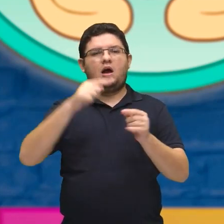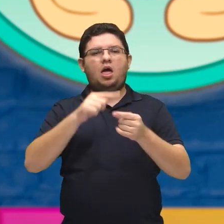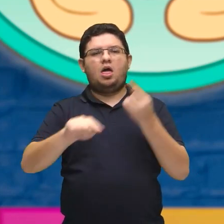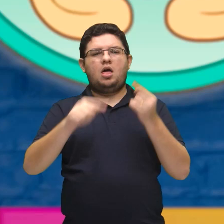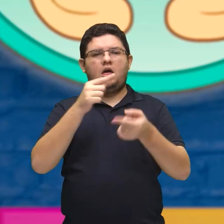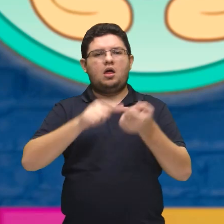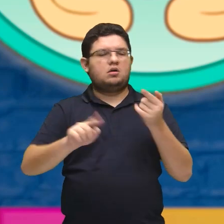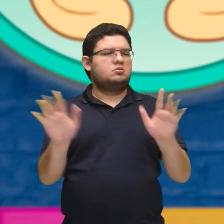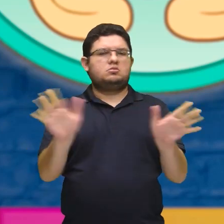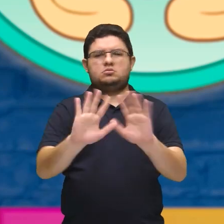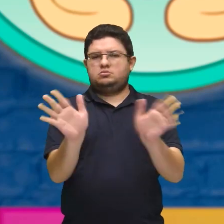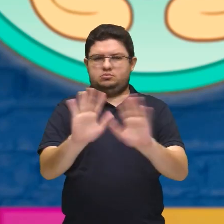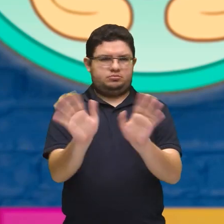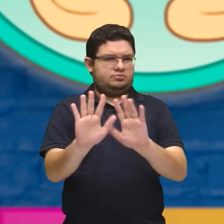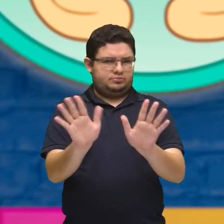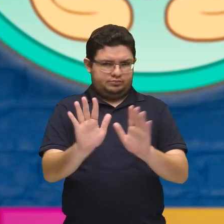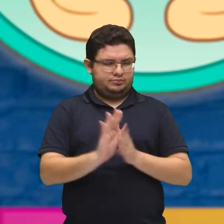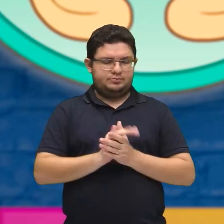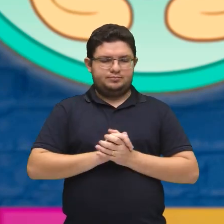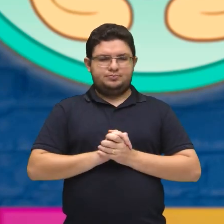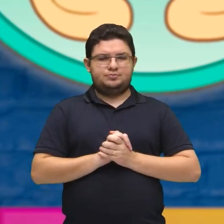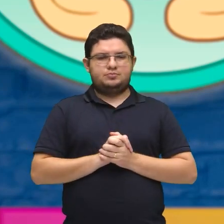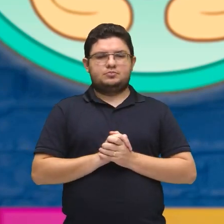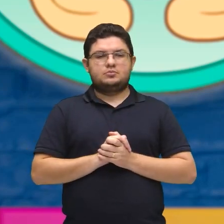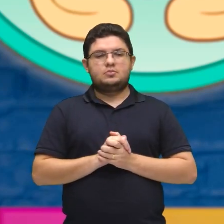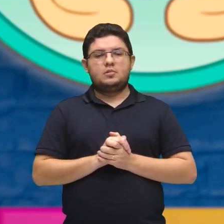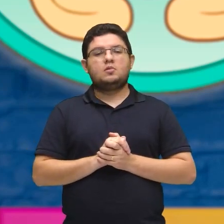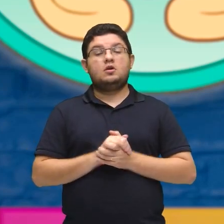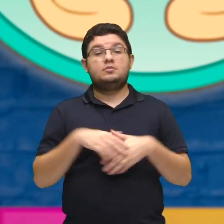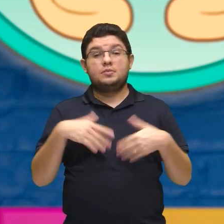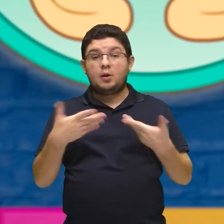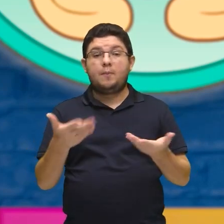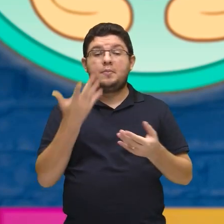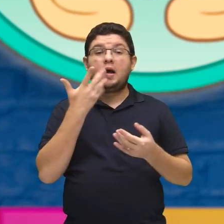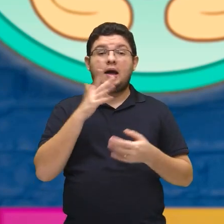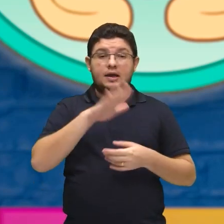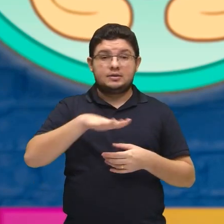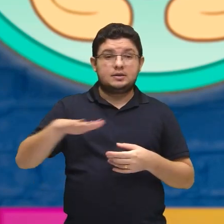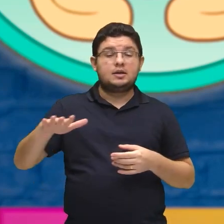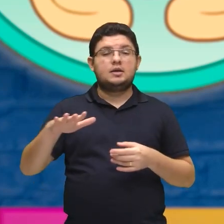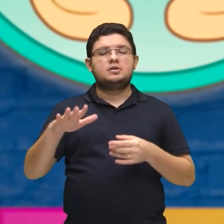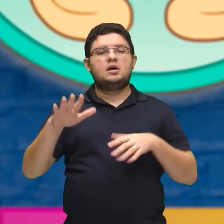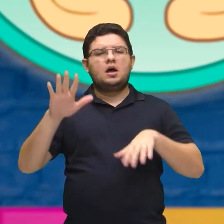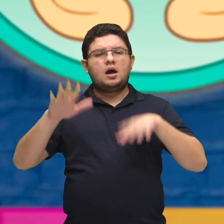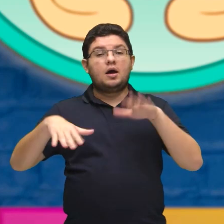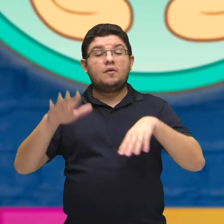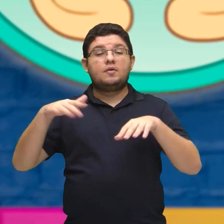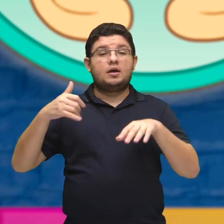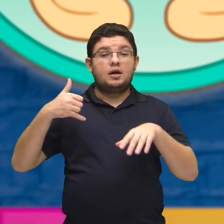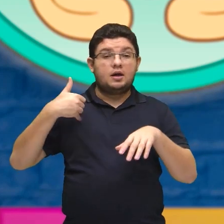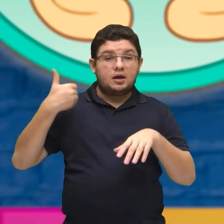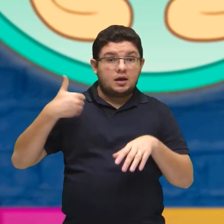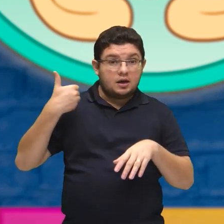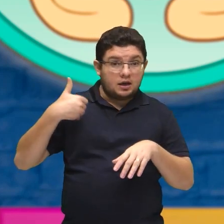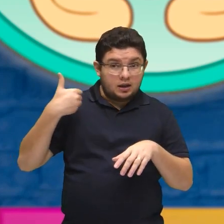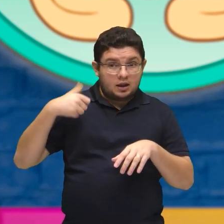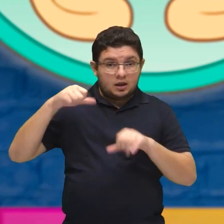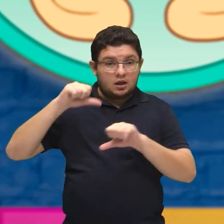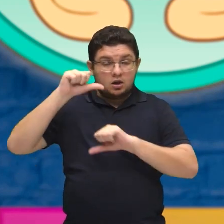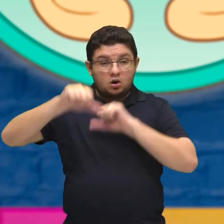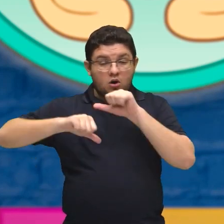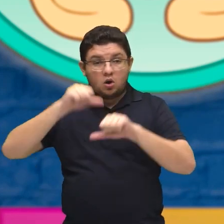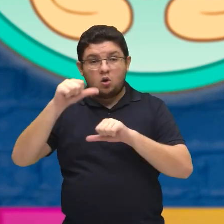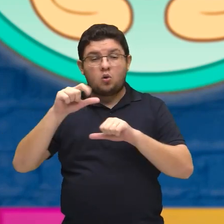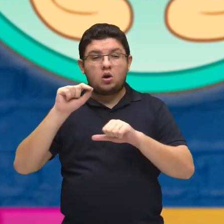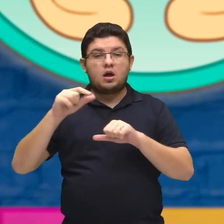bom? Quando as crianças estão passando para a idade, né? Saindo daquela